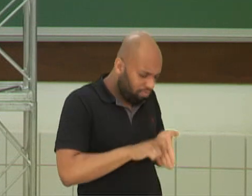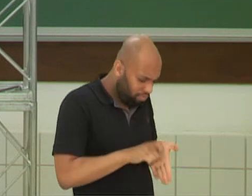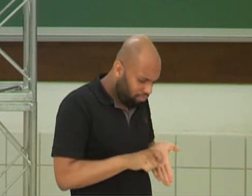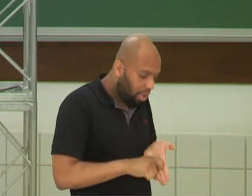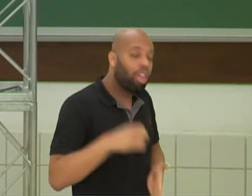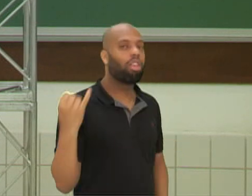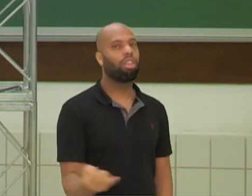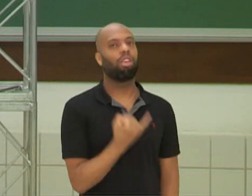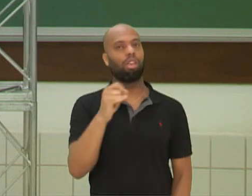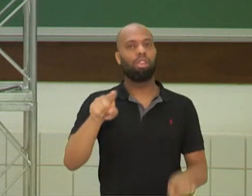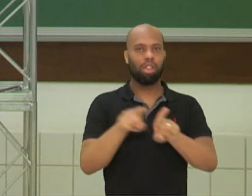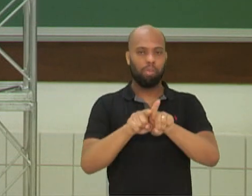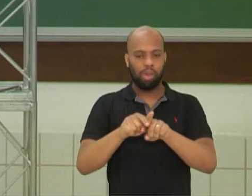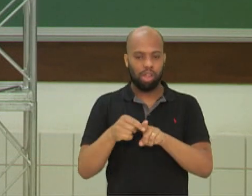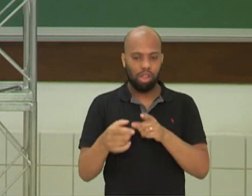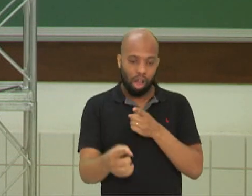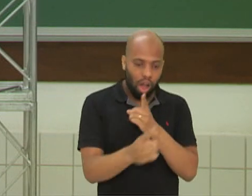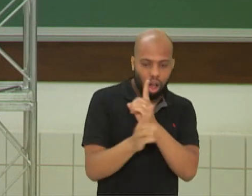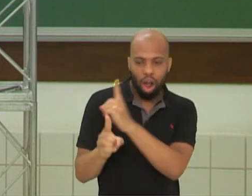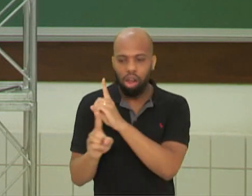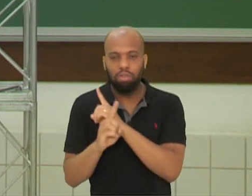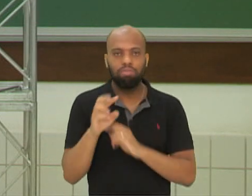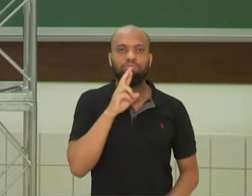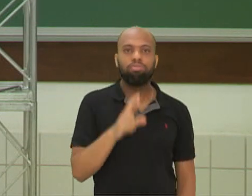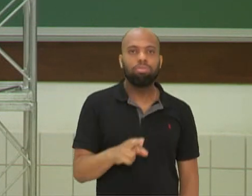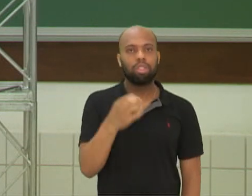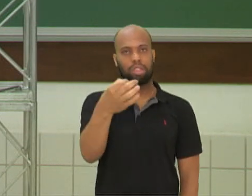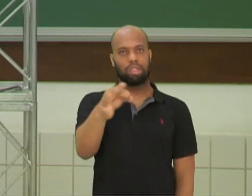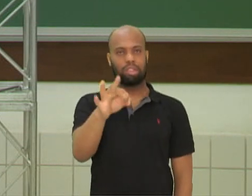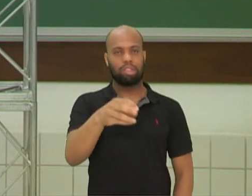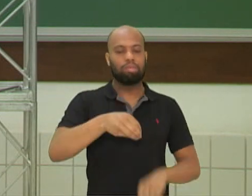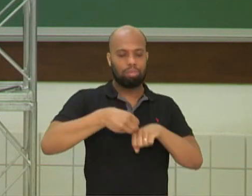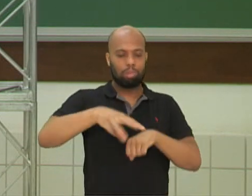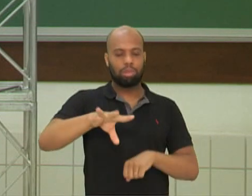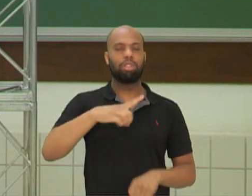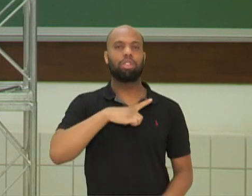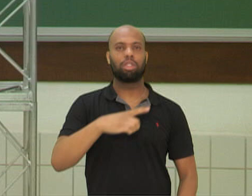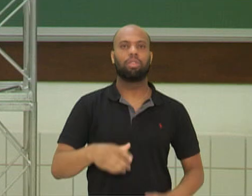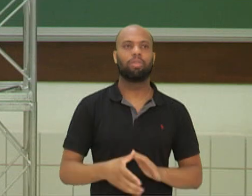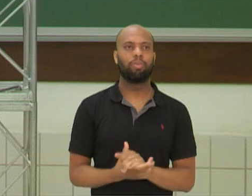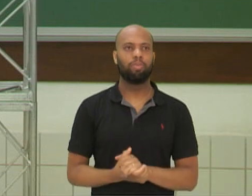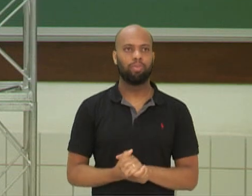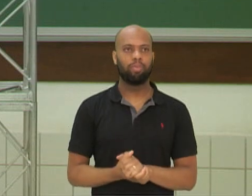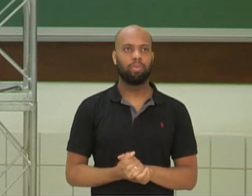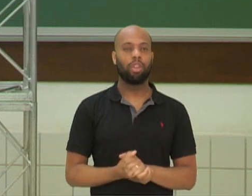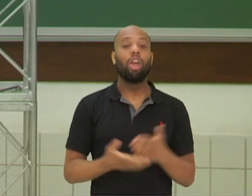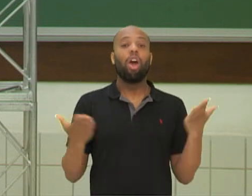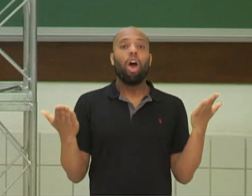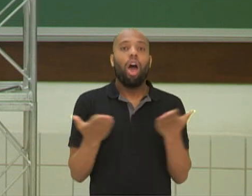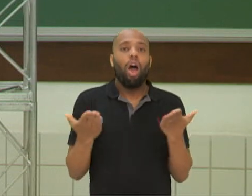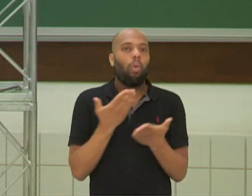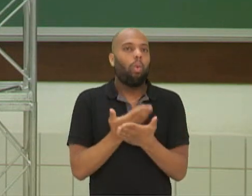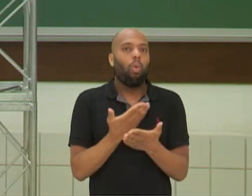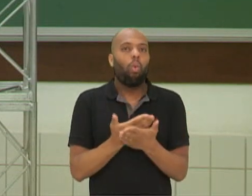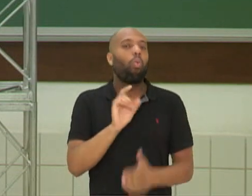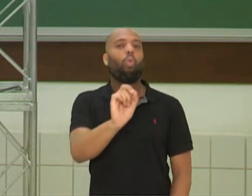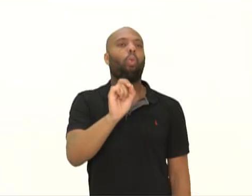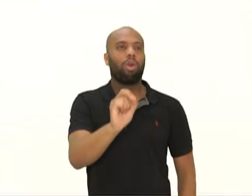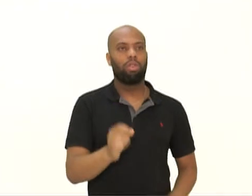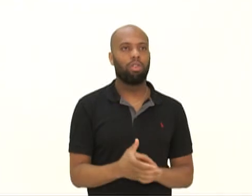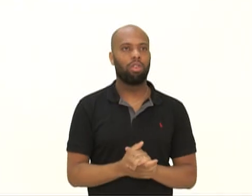exponencial. Comportamento gráfico de função, como que calcula o valor numérico de uma função e algumas